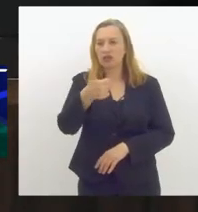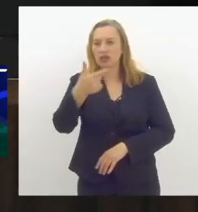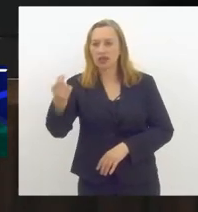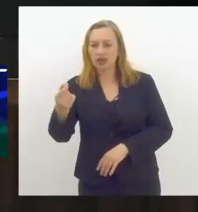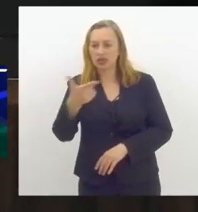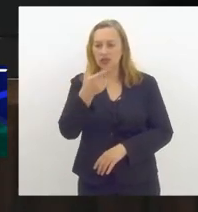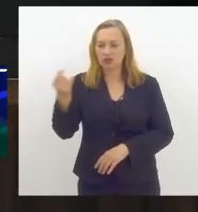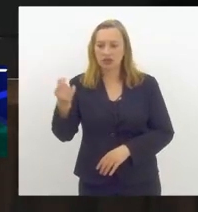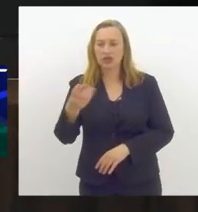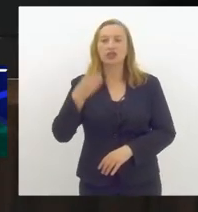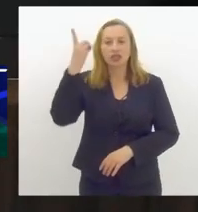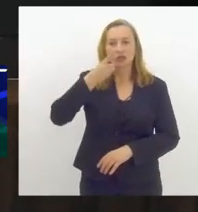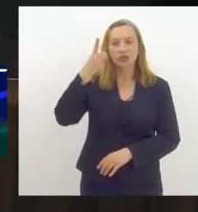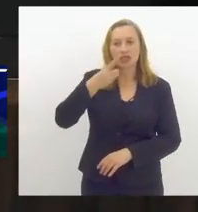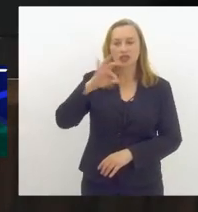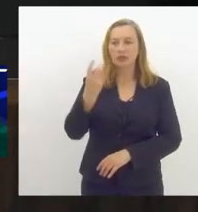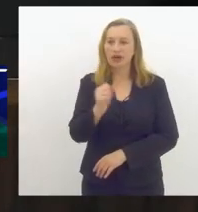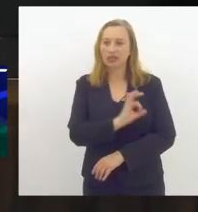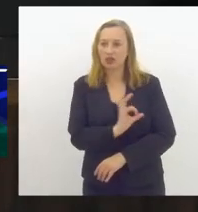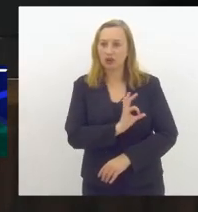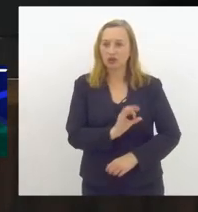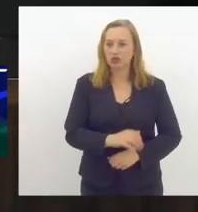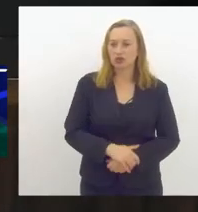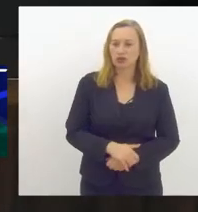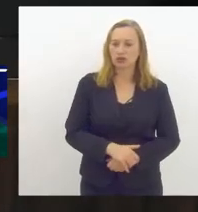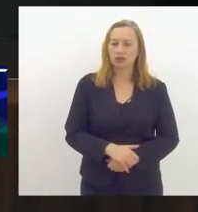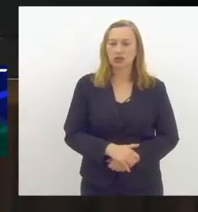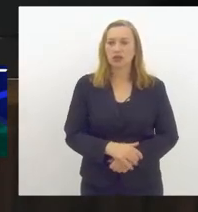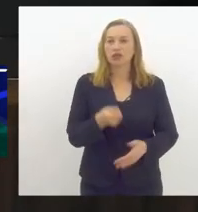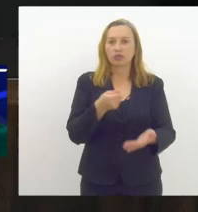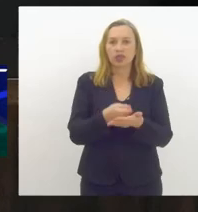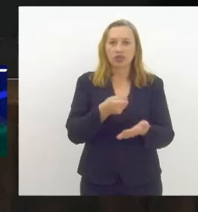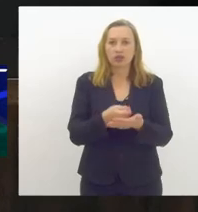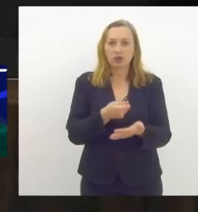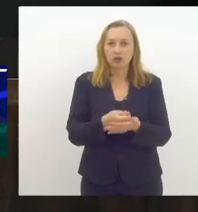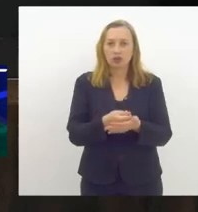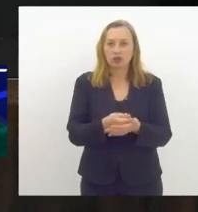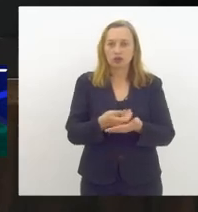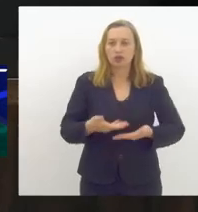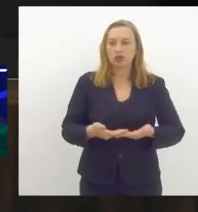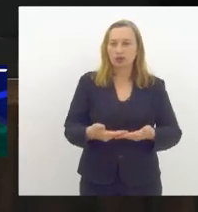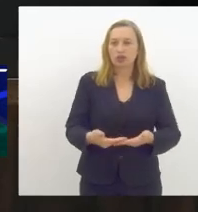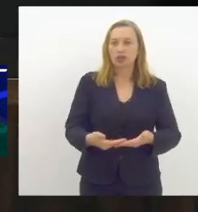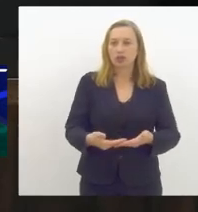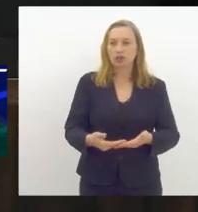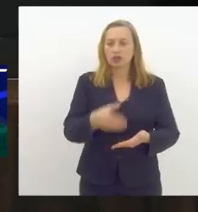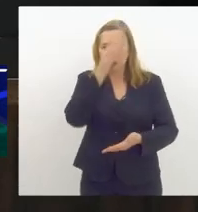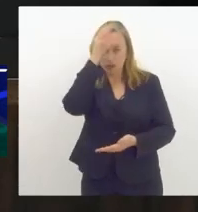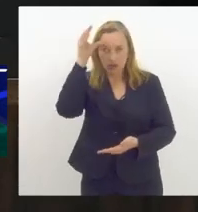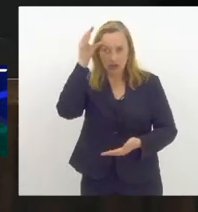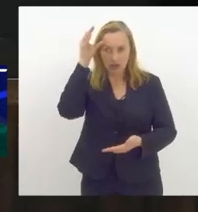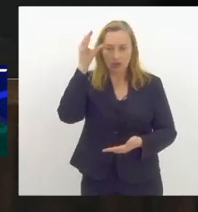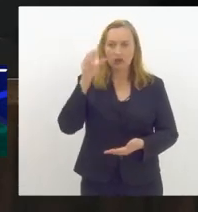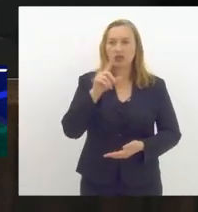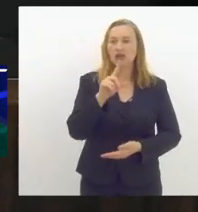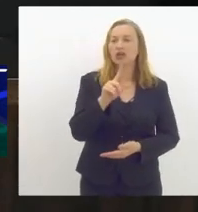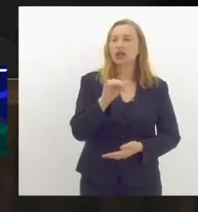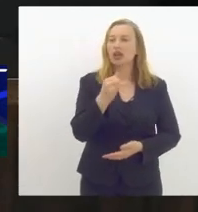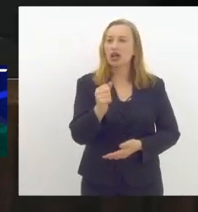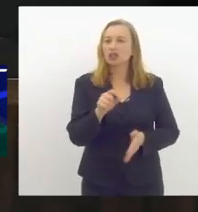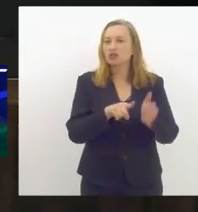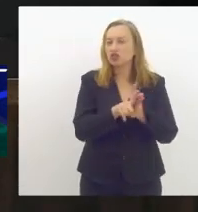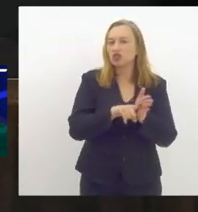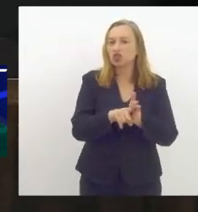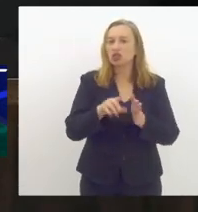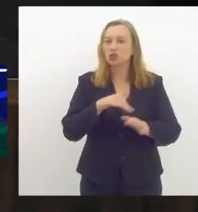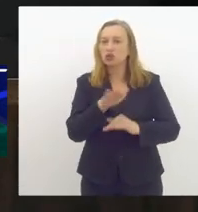20 de autoria da deputada Martha Rocha que dispõe sobre a obrigatoriedade de entrega ao consumidor de consumidor de laudo de vistoria